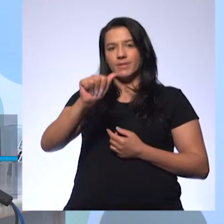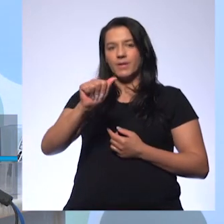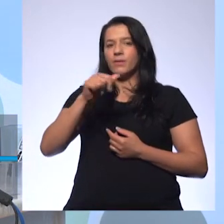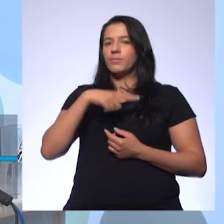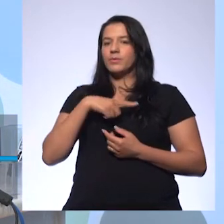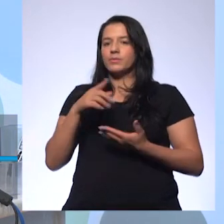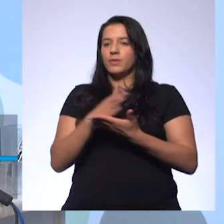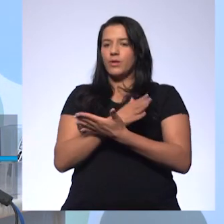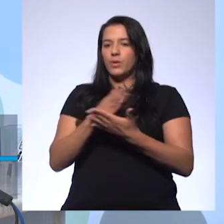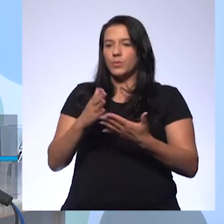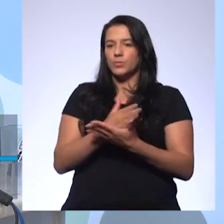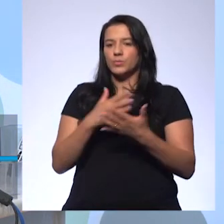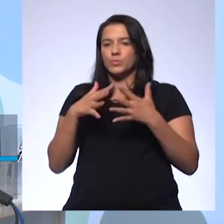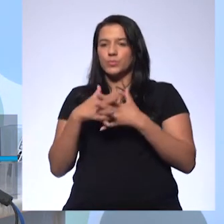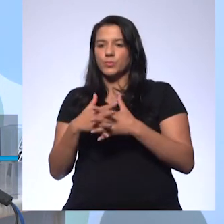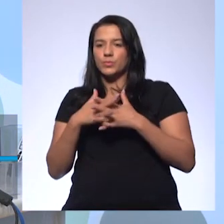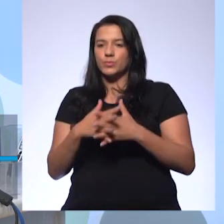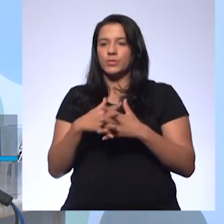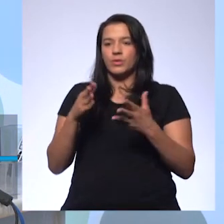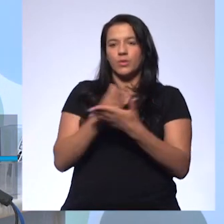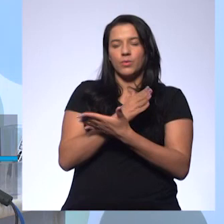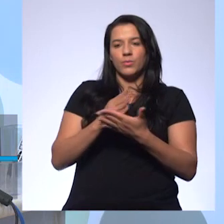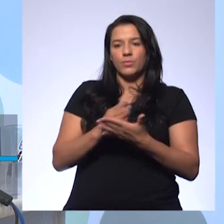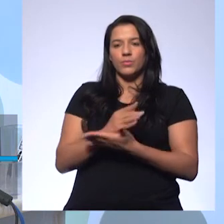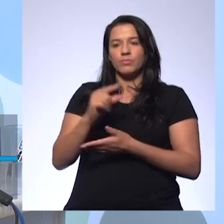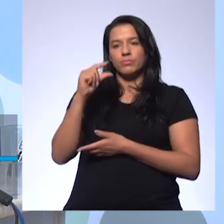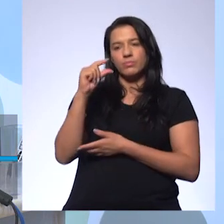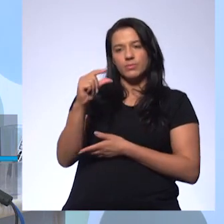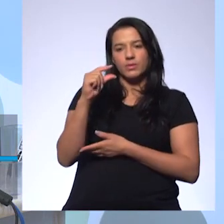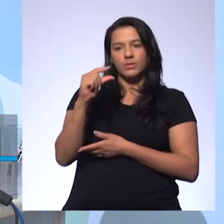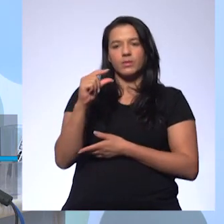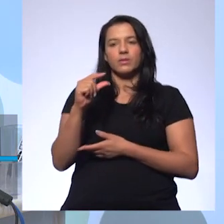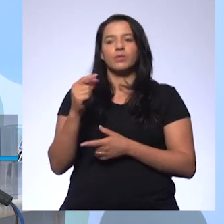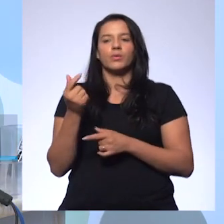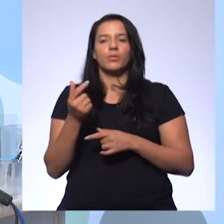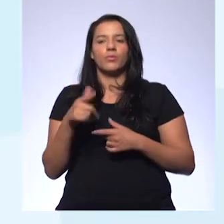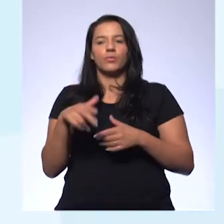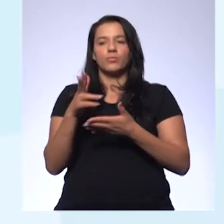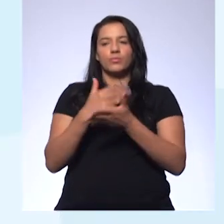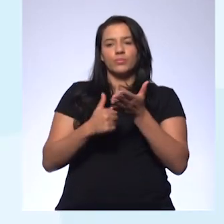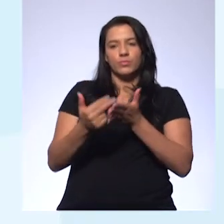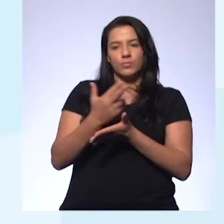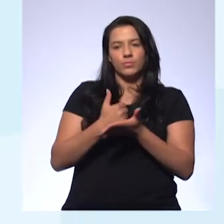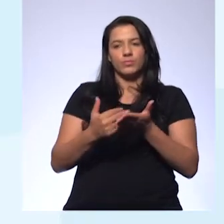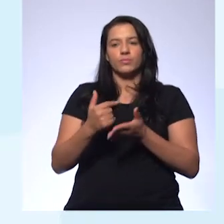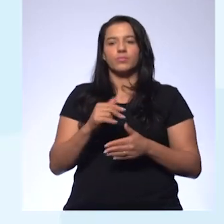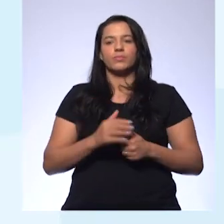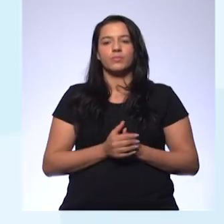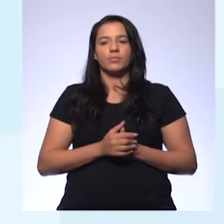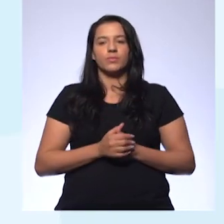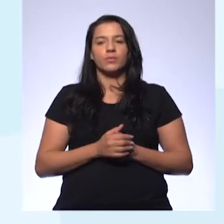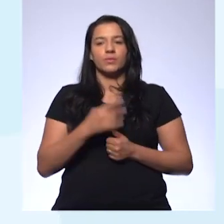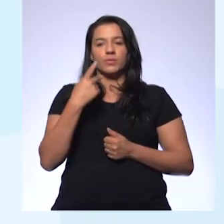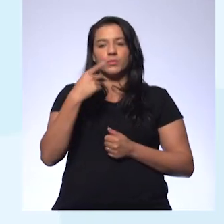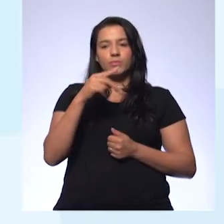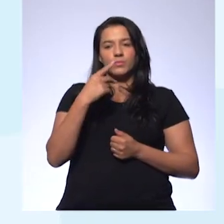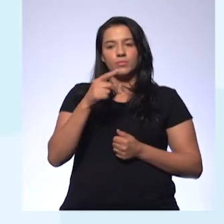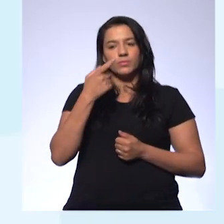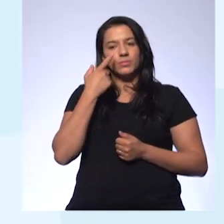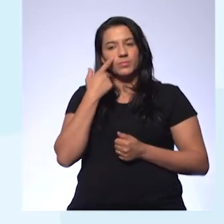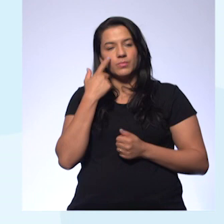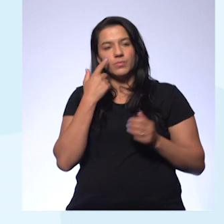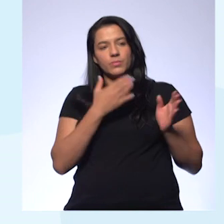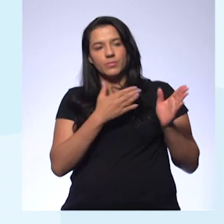confundiram porque não está muito, tá muito pequenininho ali, né, o desenho. Aqui, se pegar a sequência, então, quando vocês verem